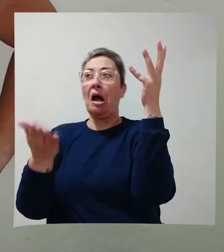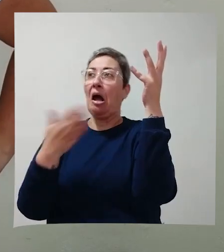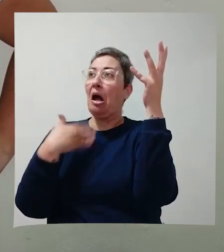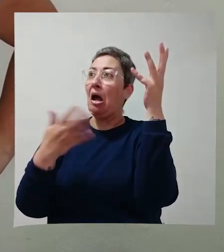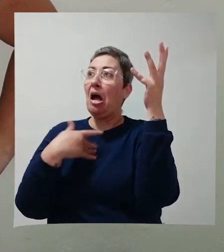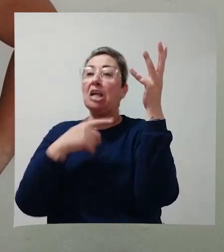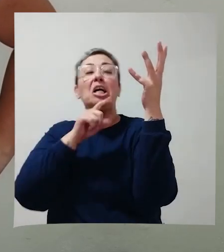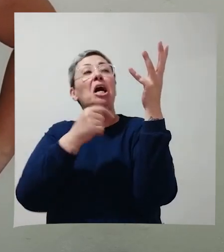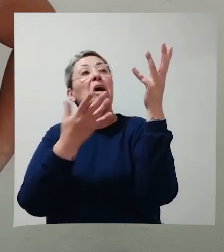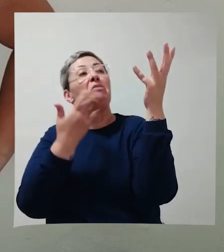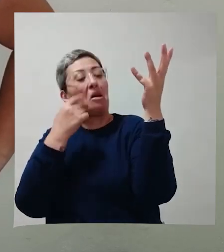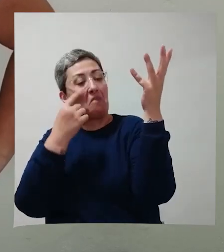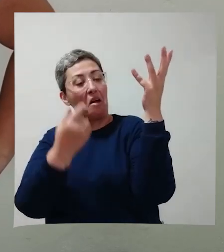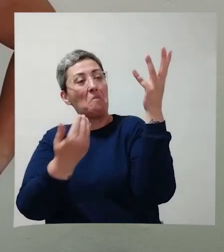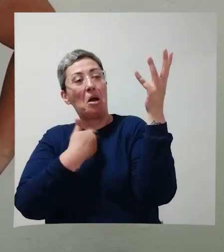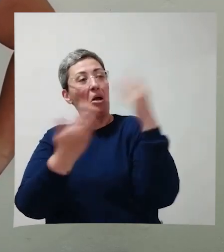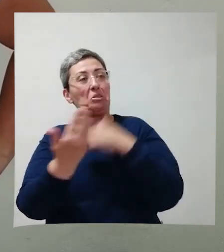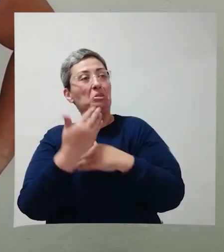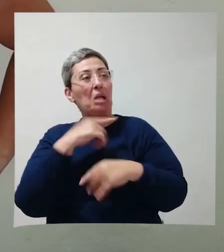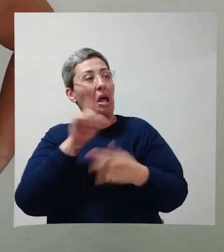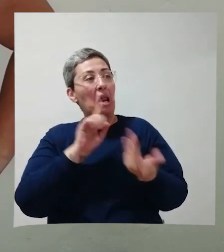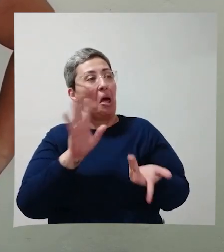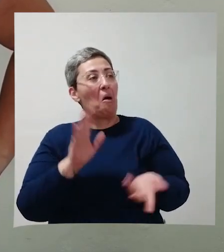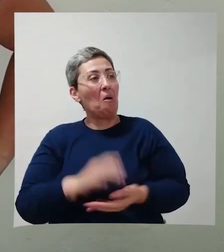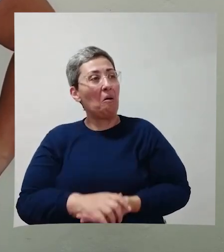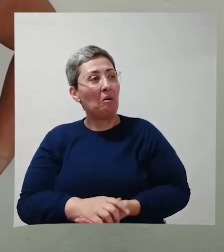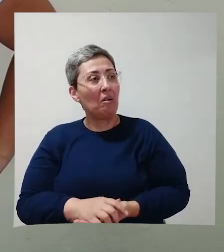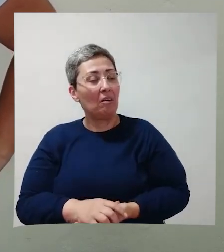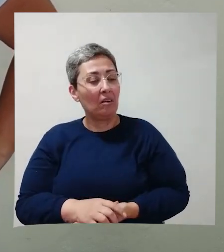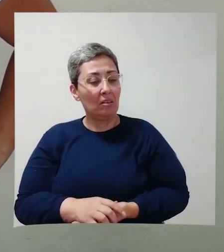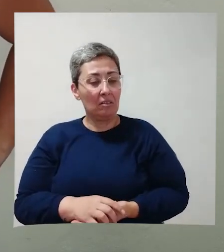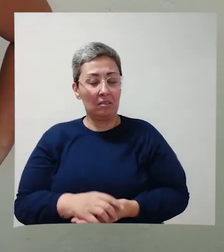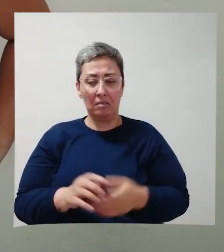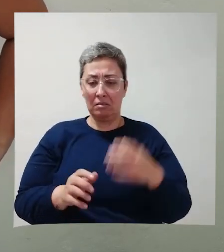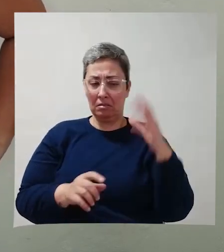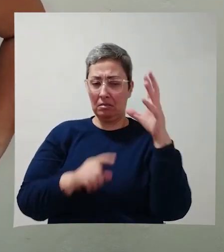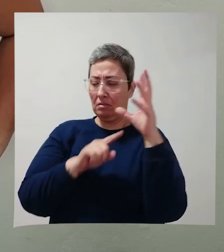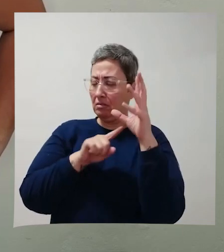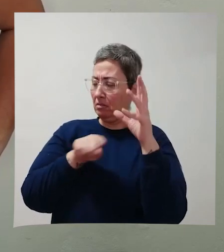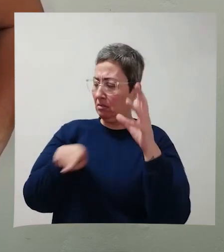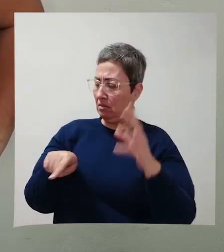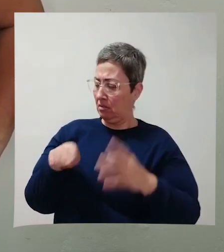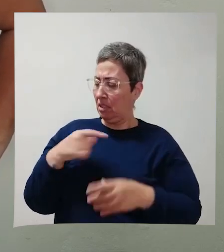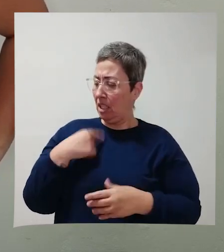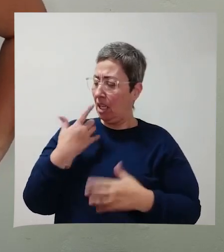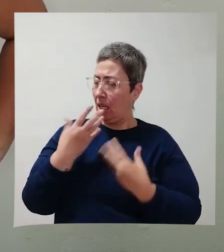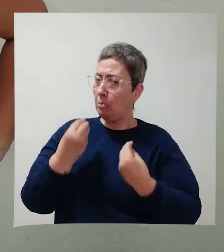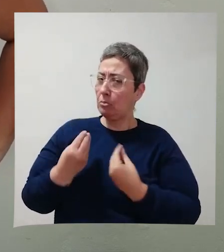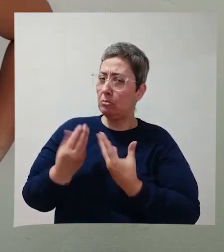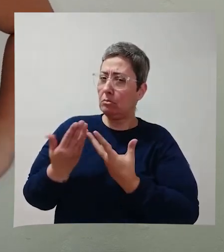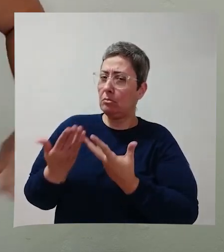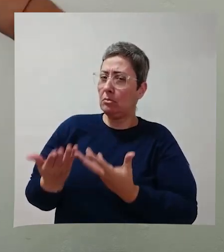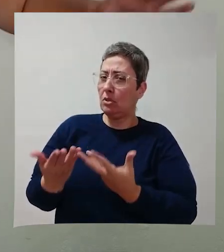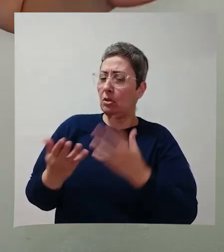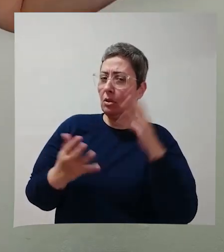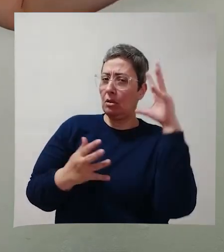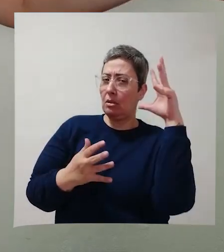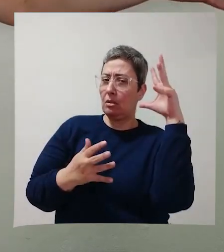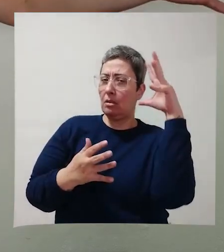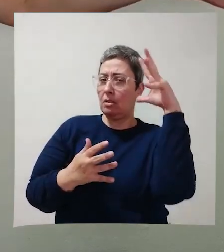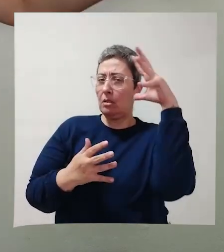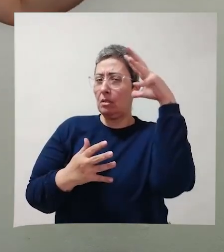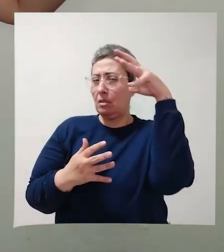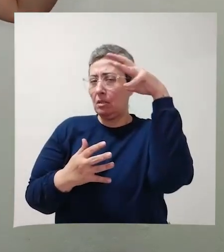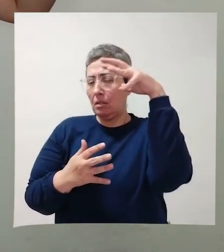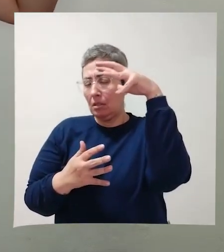calor! E aí, baobá, você não vai me dar um pouco da sua sombra, não? O baobá, que era muito generoso,